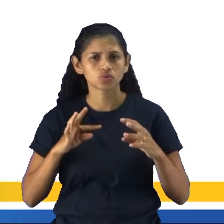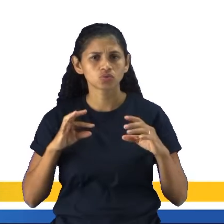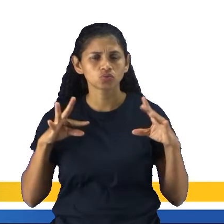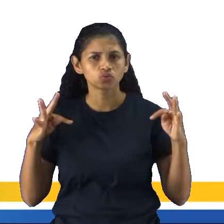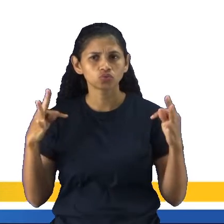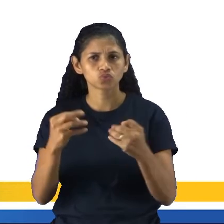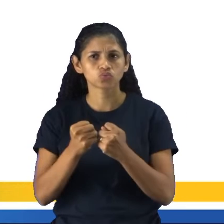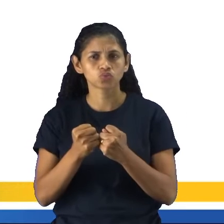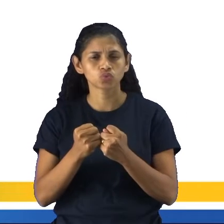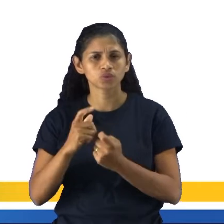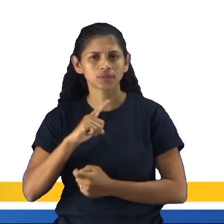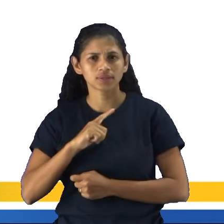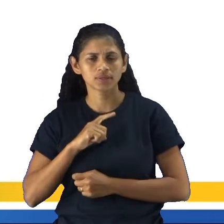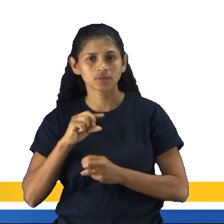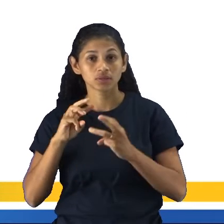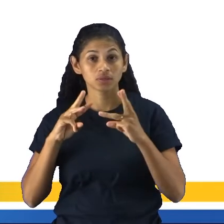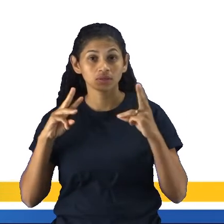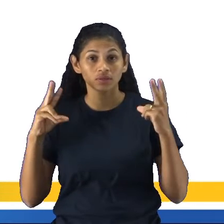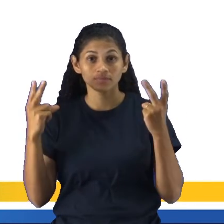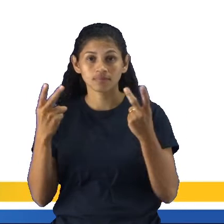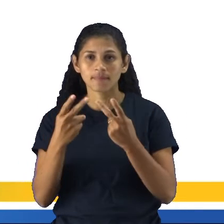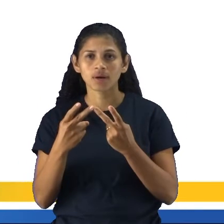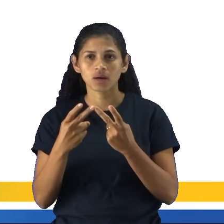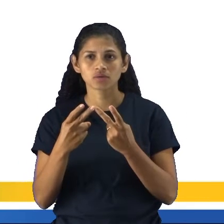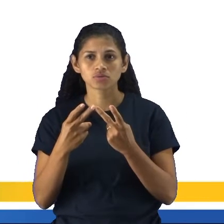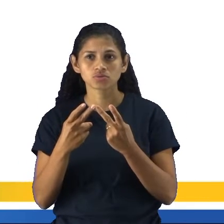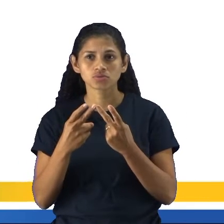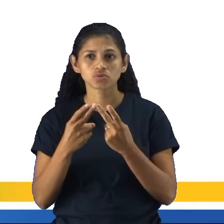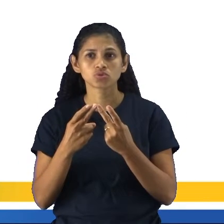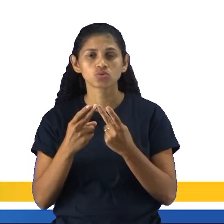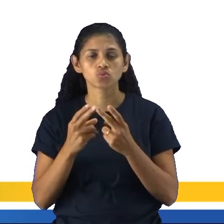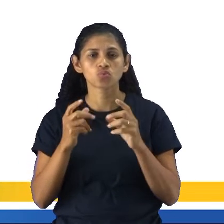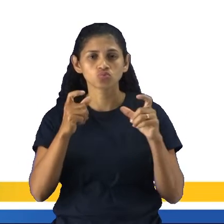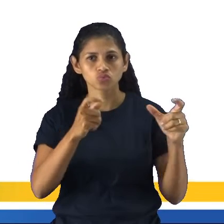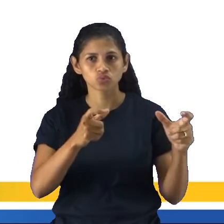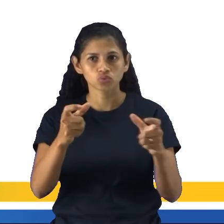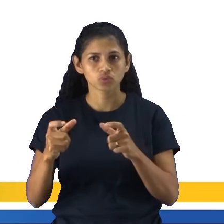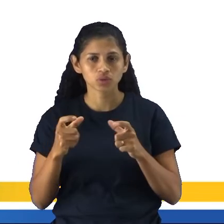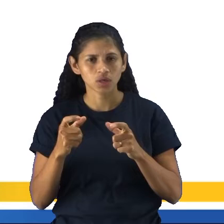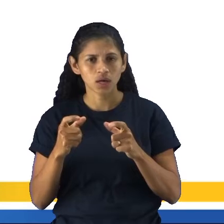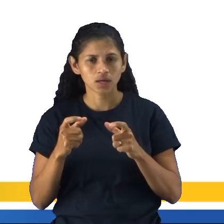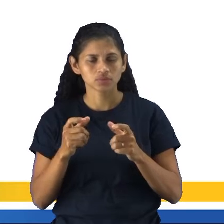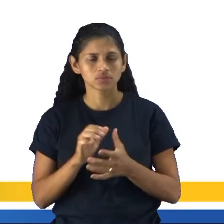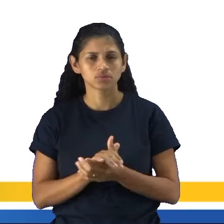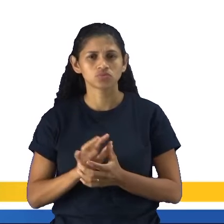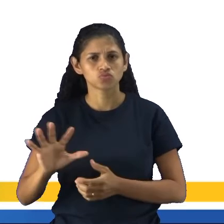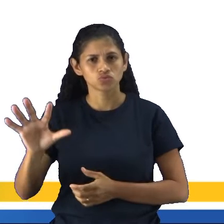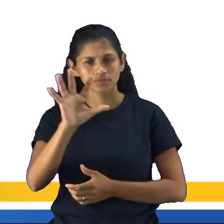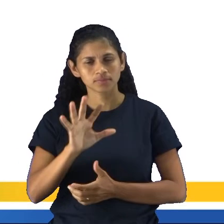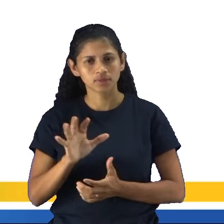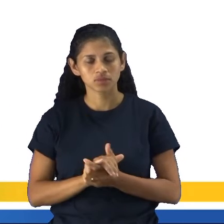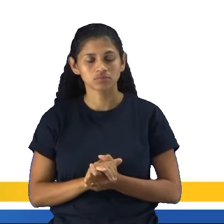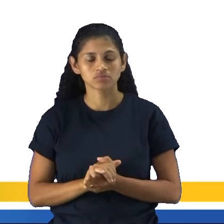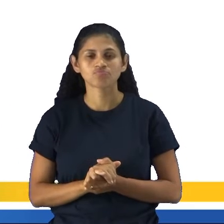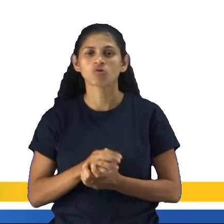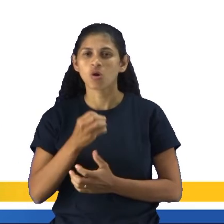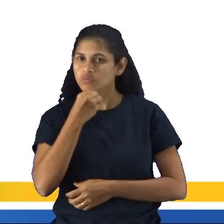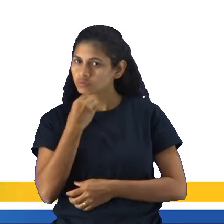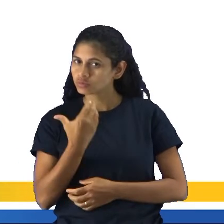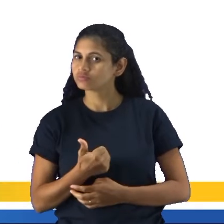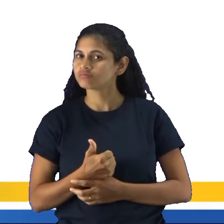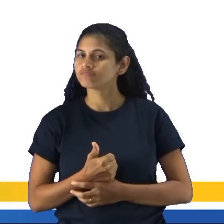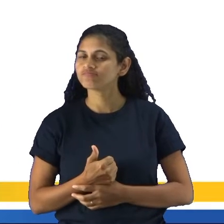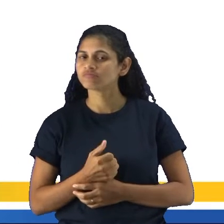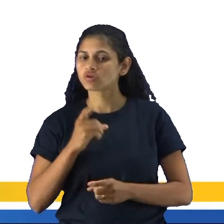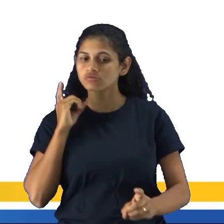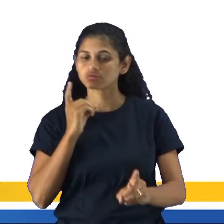tem massa e ocupa lugar no espaço? Muito bem, acho que nós achamos nosso gabarito, né? Nós falamos